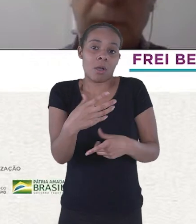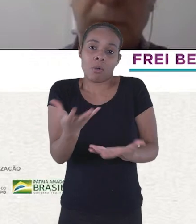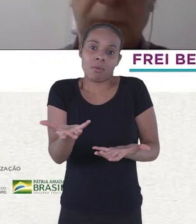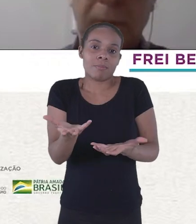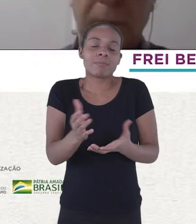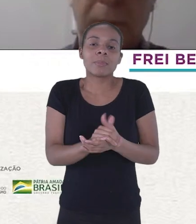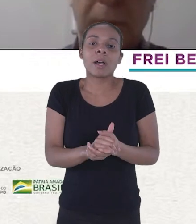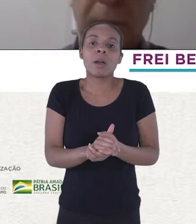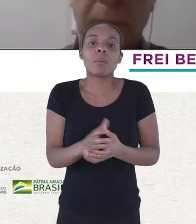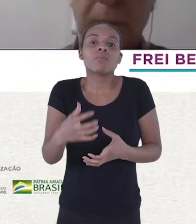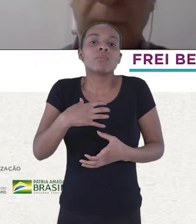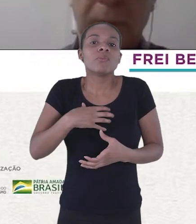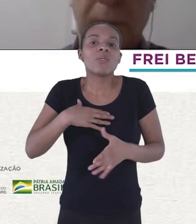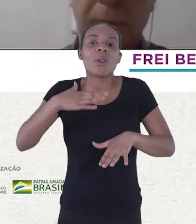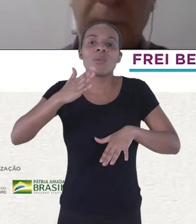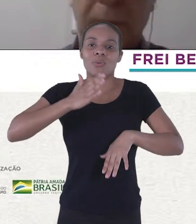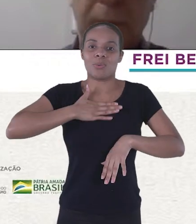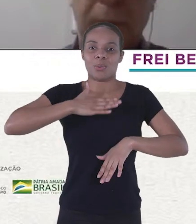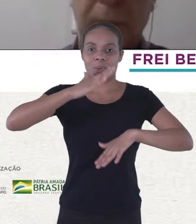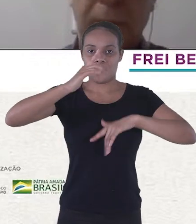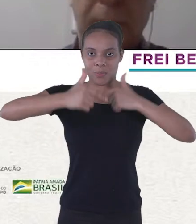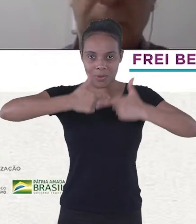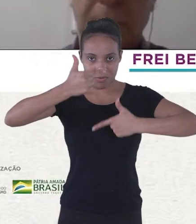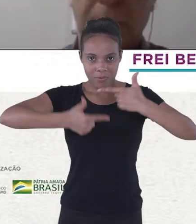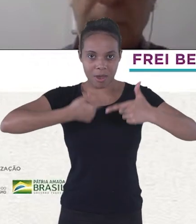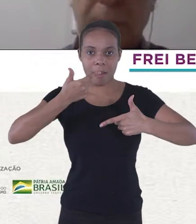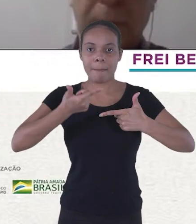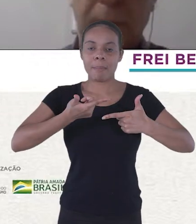e fazer algo que tenha